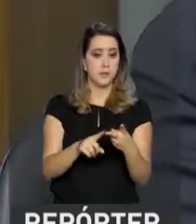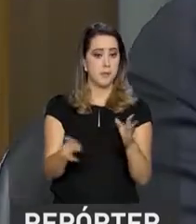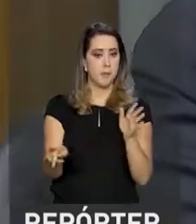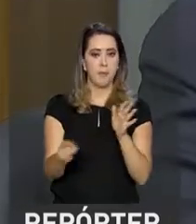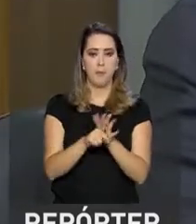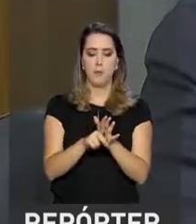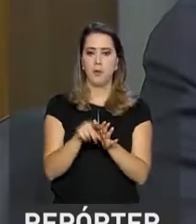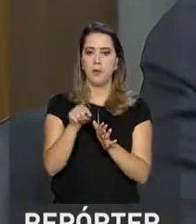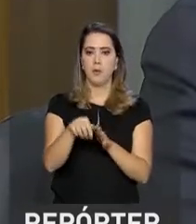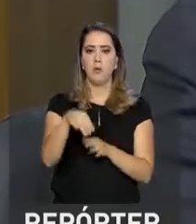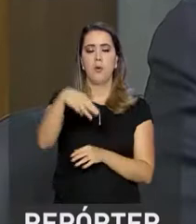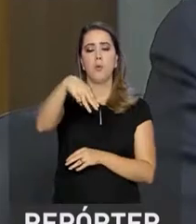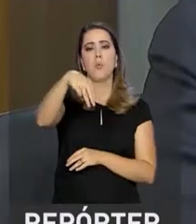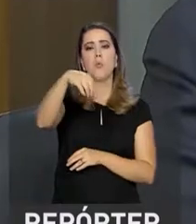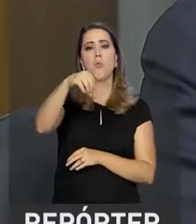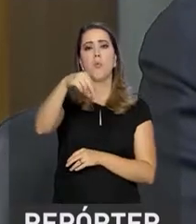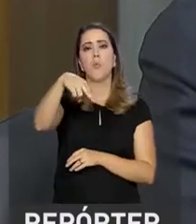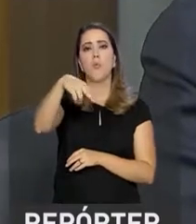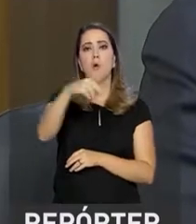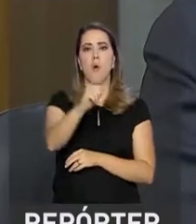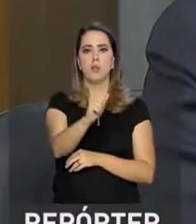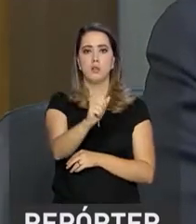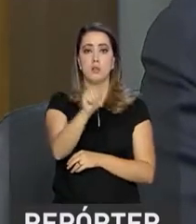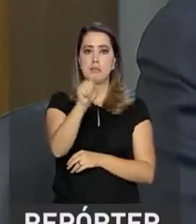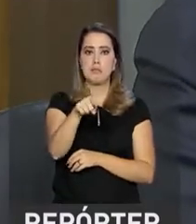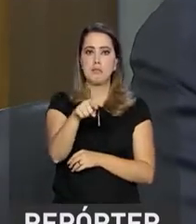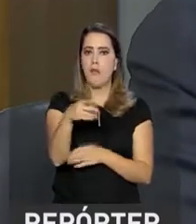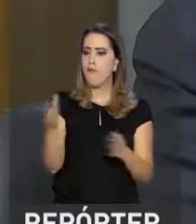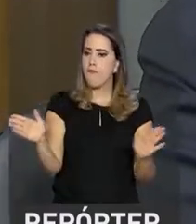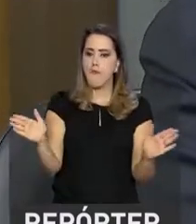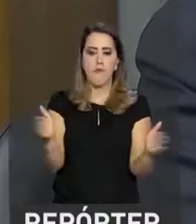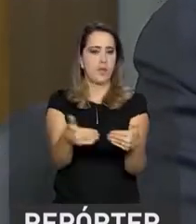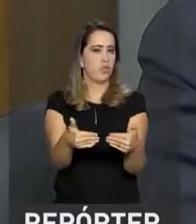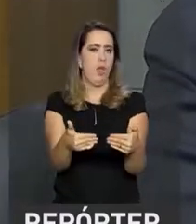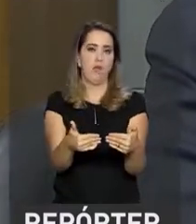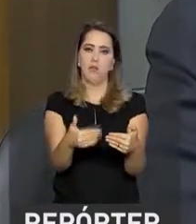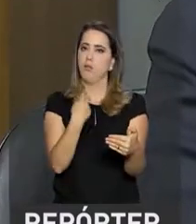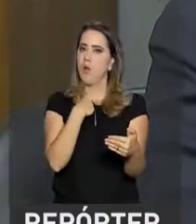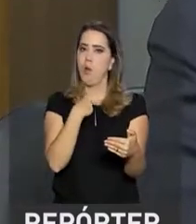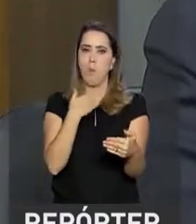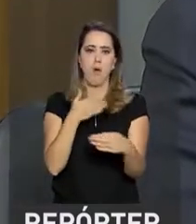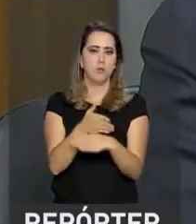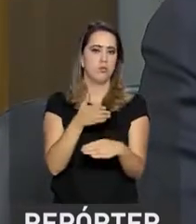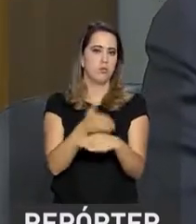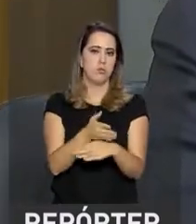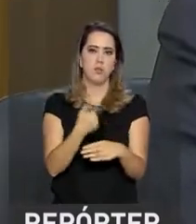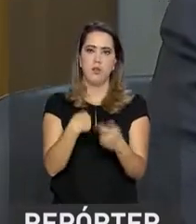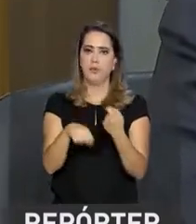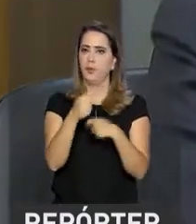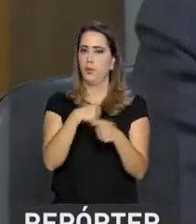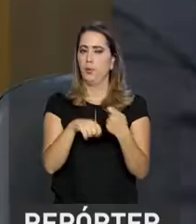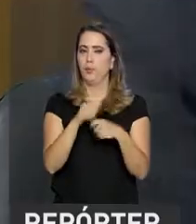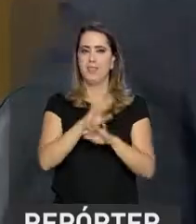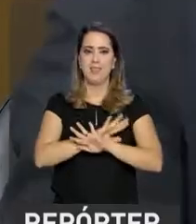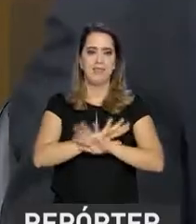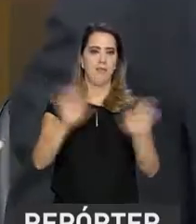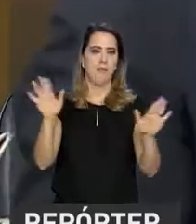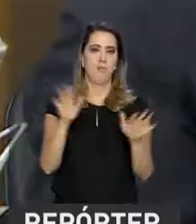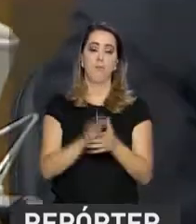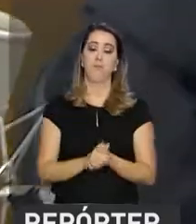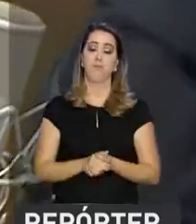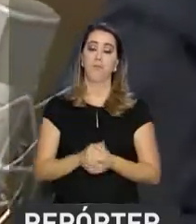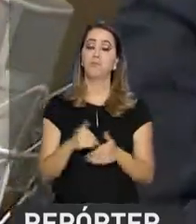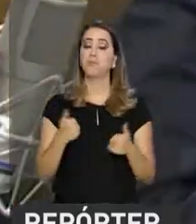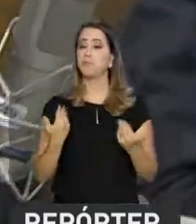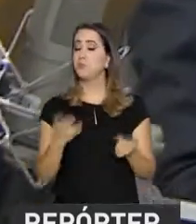mulas essas áreas não essas áreas são áreas restritas de uso restrito não vai poder ter a atividade econômica nessas áreas quando é que vão ser